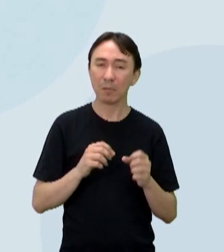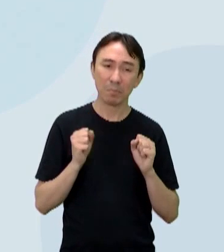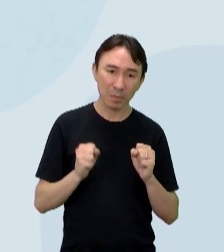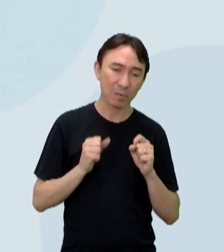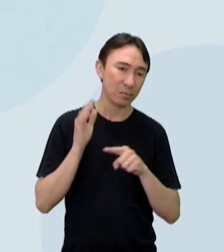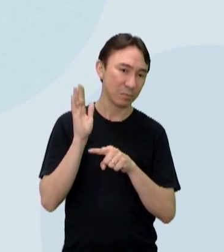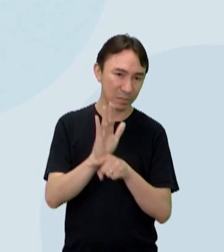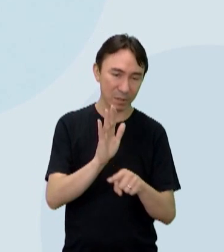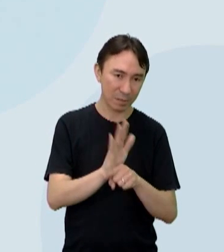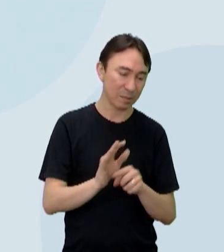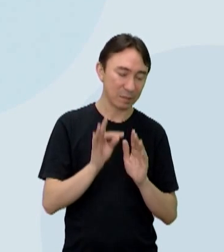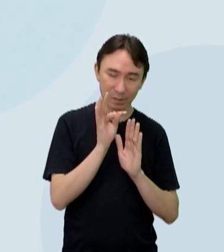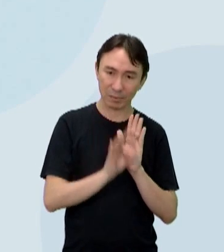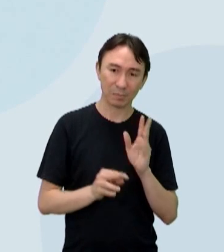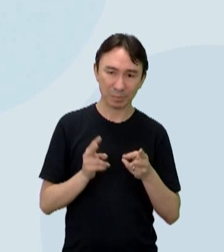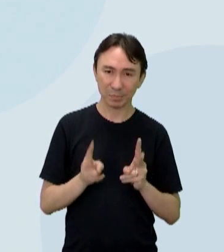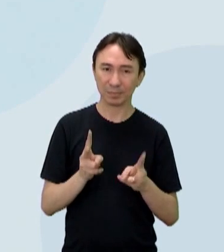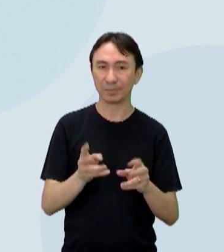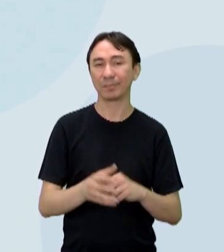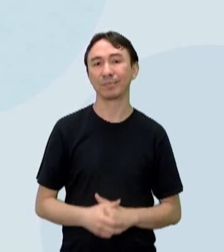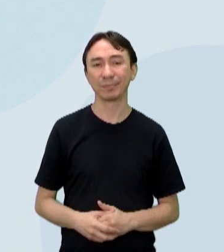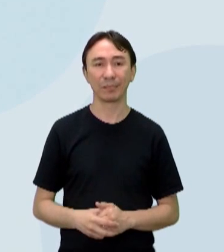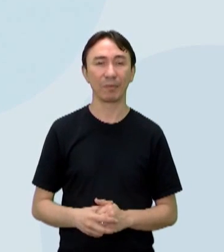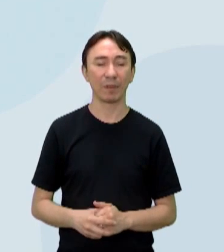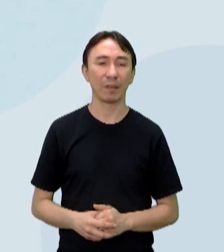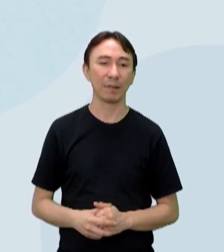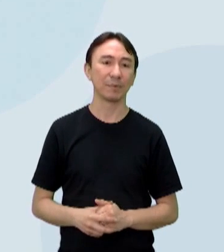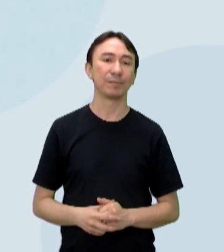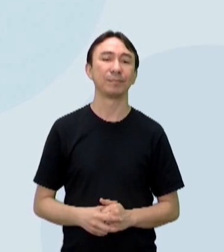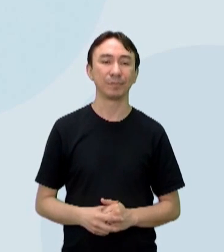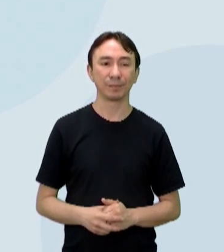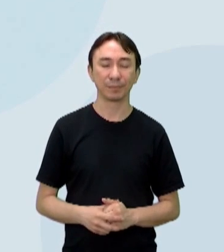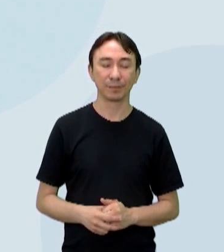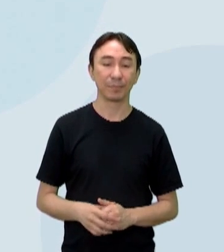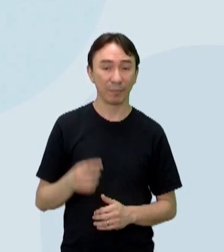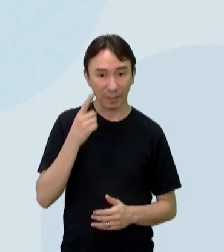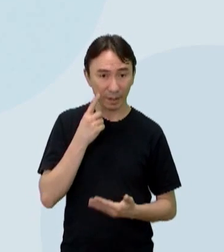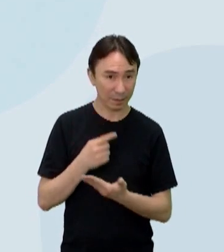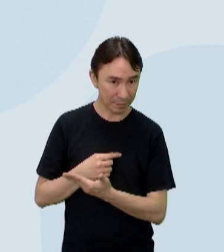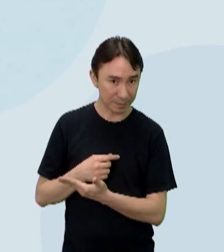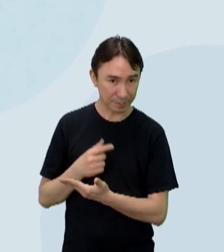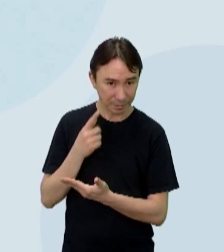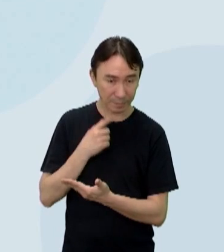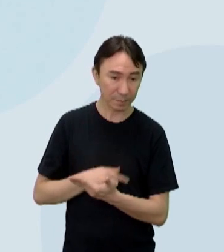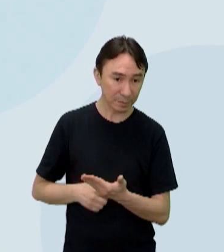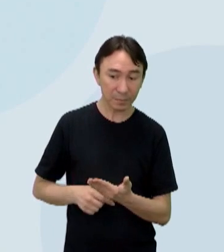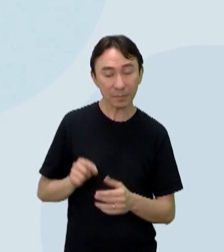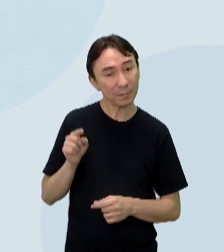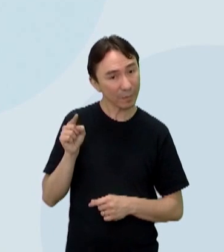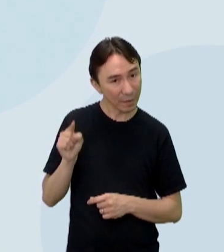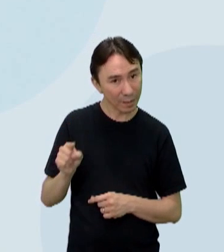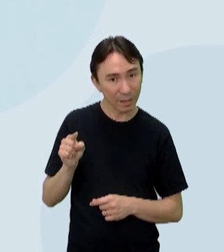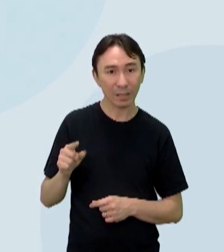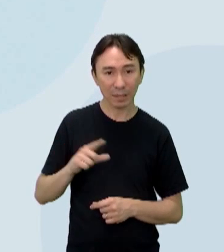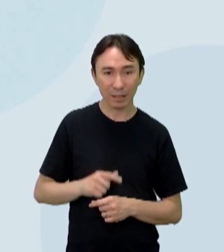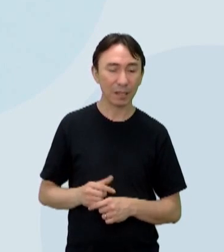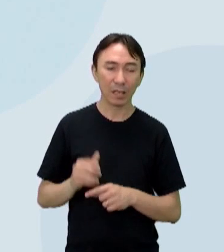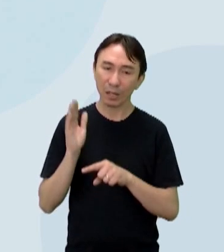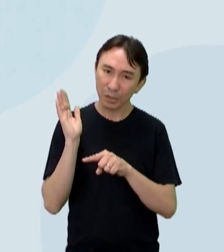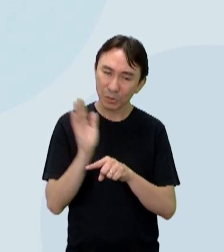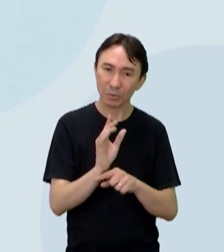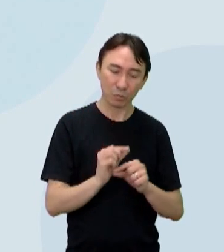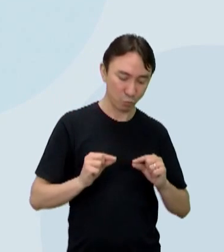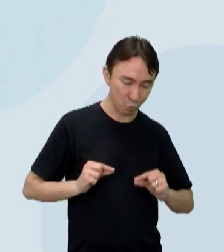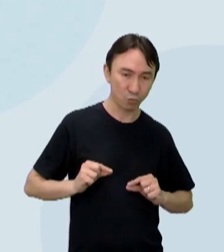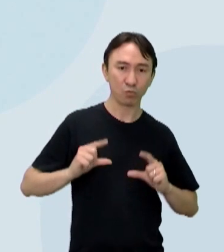texto. No trecho, ele repõe sais minerais e glicose, lá na linha 1, né? Na